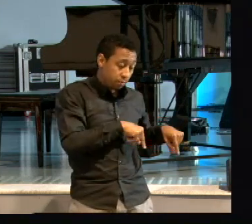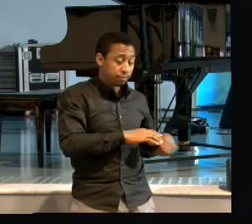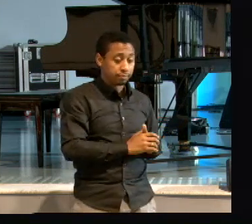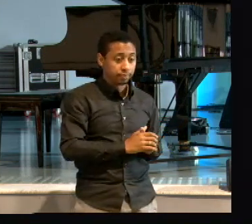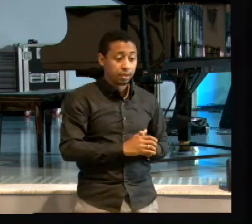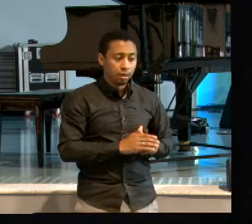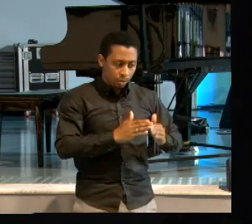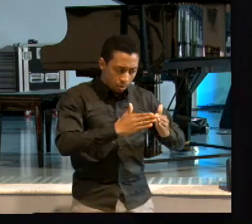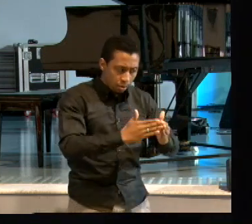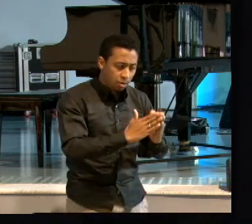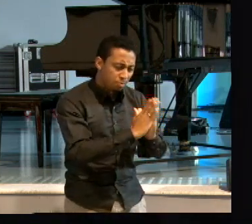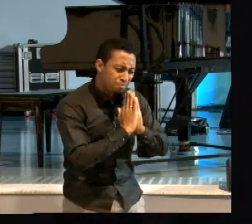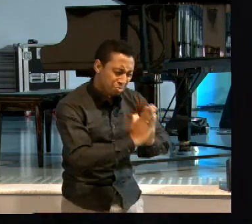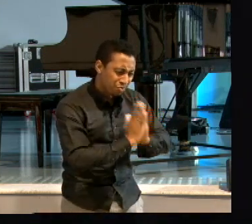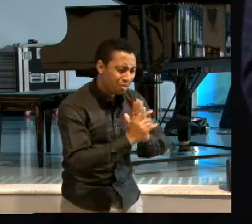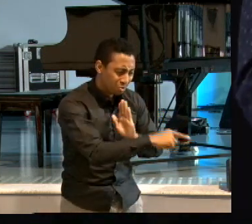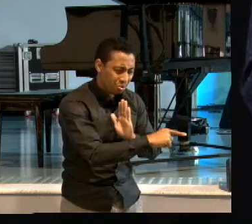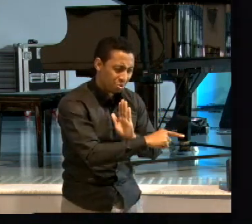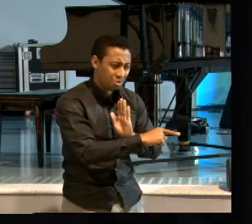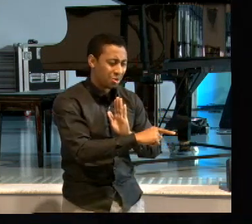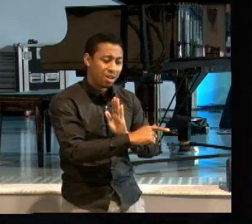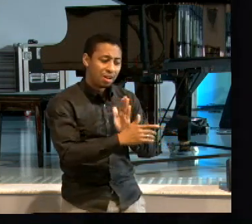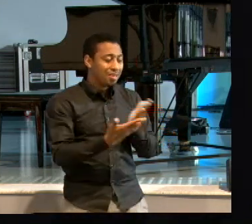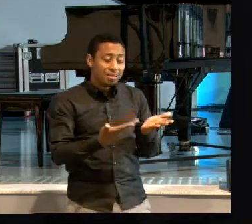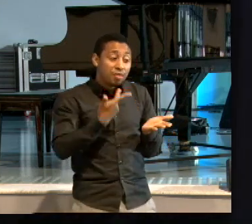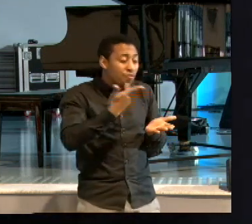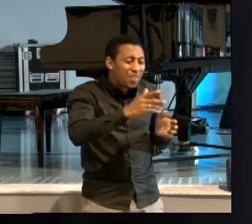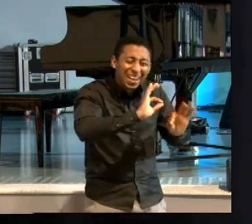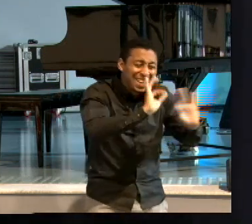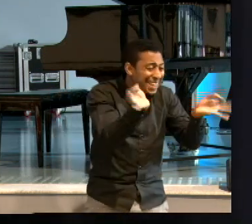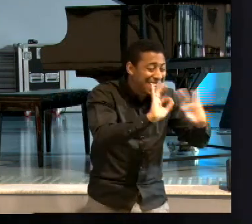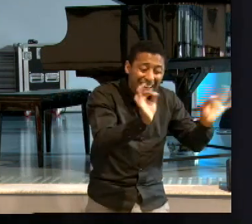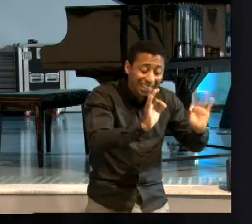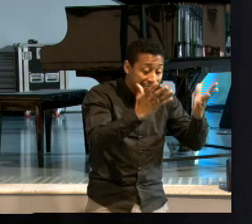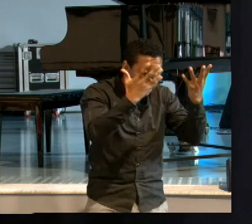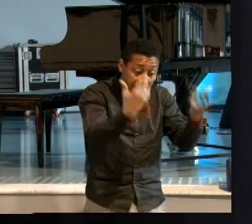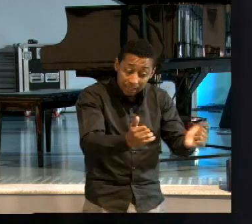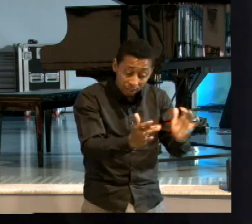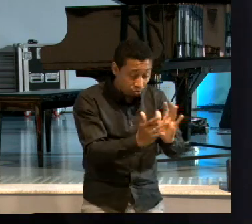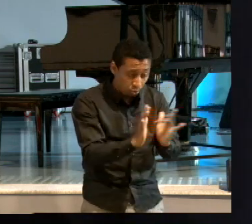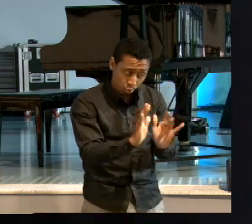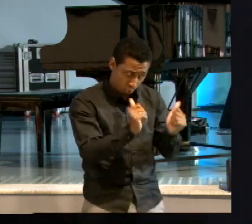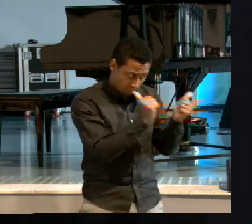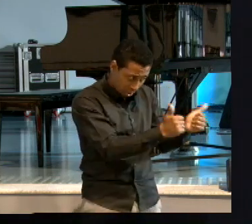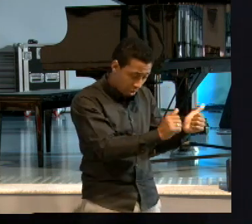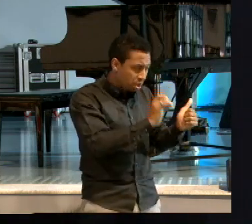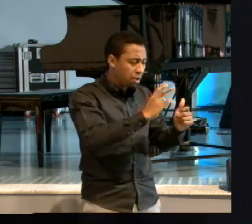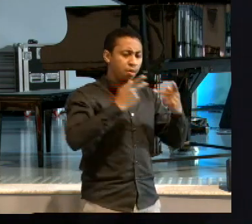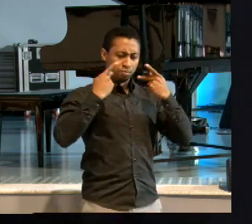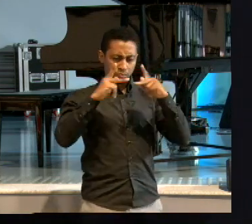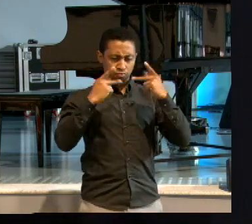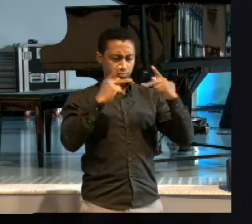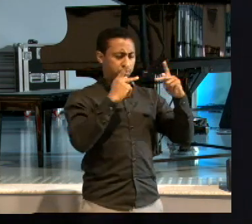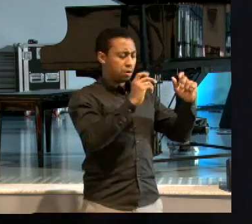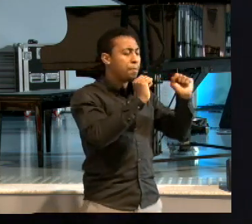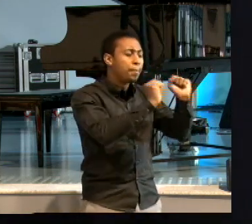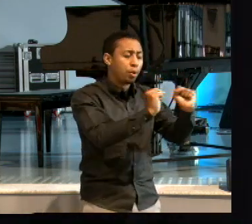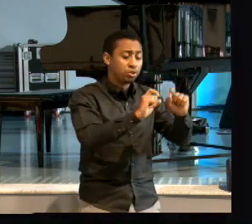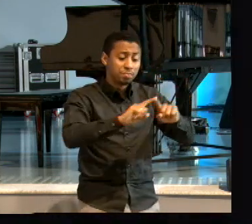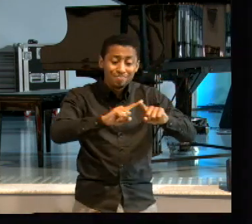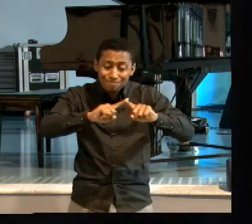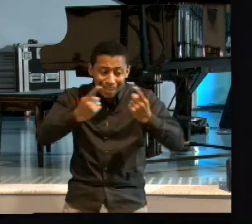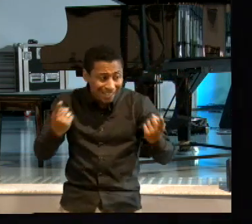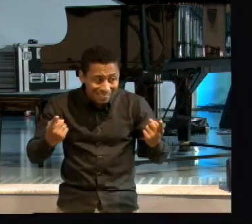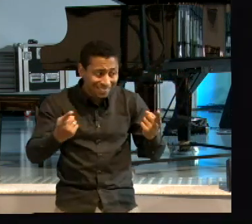peço, não fale a respeito de um posicionamento de conversão, mas prega o que você quiser, porque em teoria está falando para o